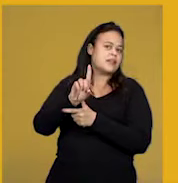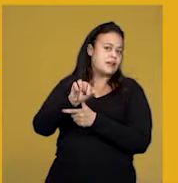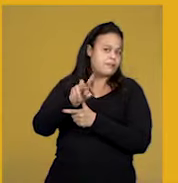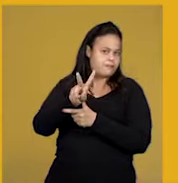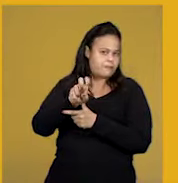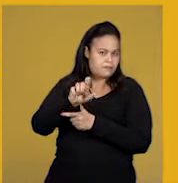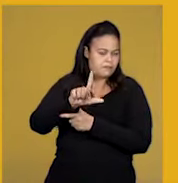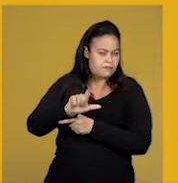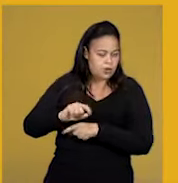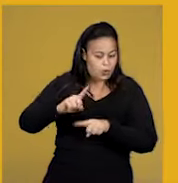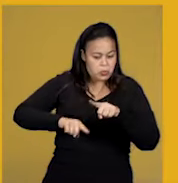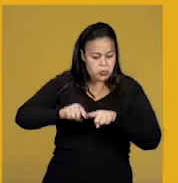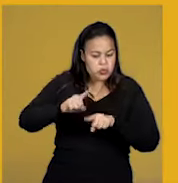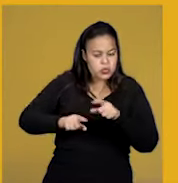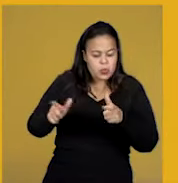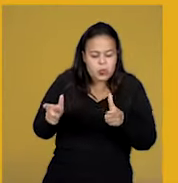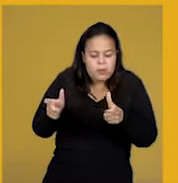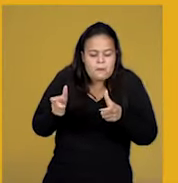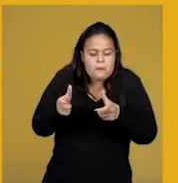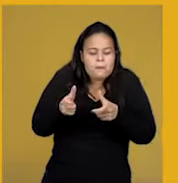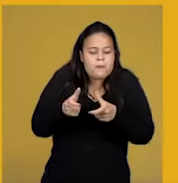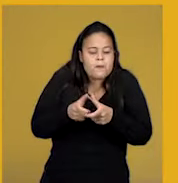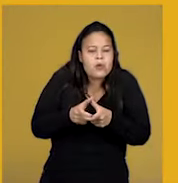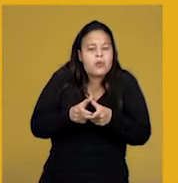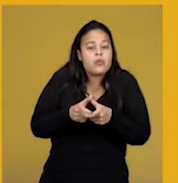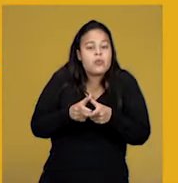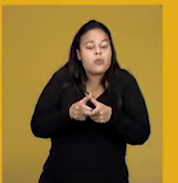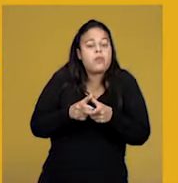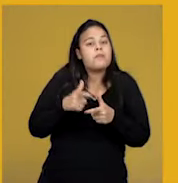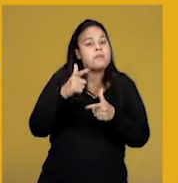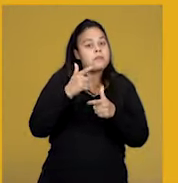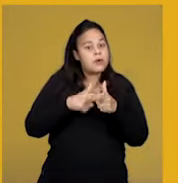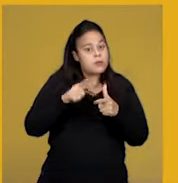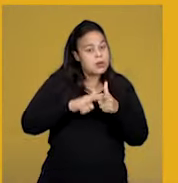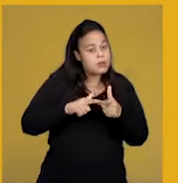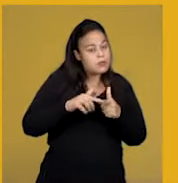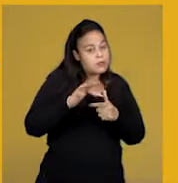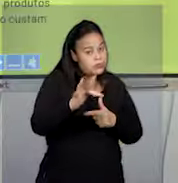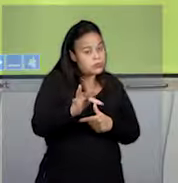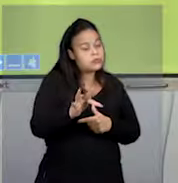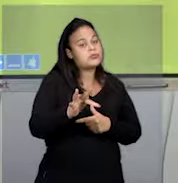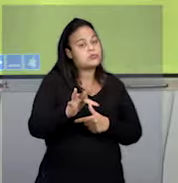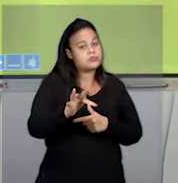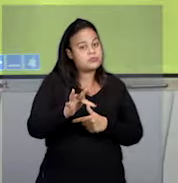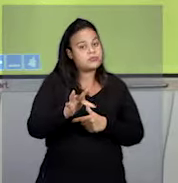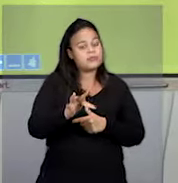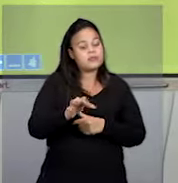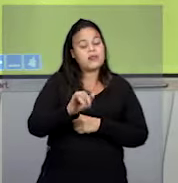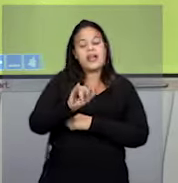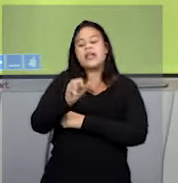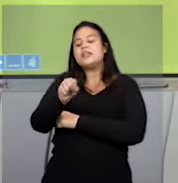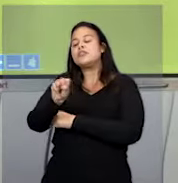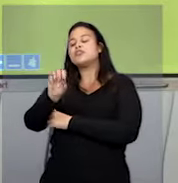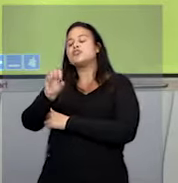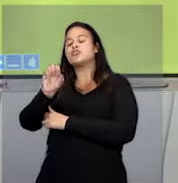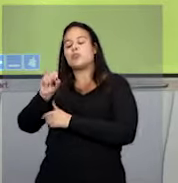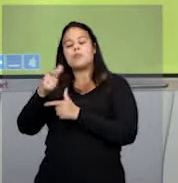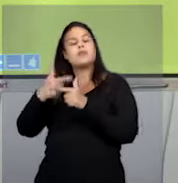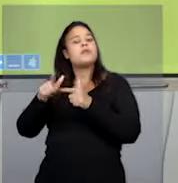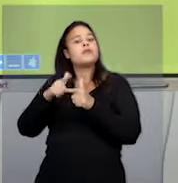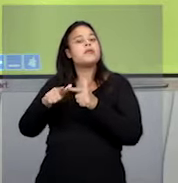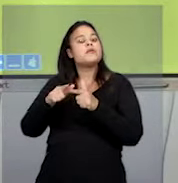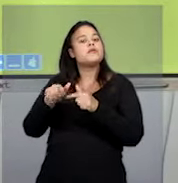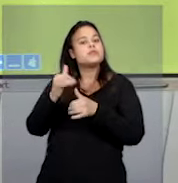menos poluentes e não custam mais caro do que isso. Todo esse problema que a